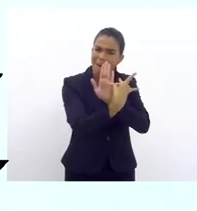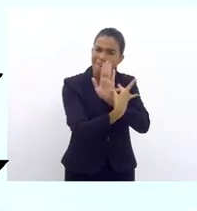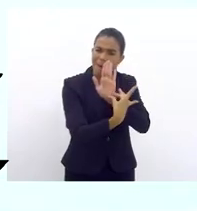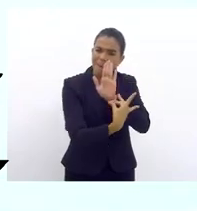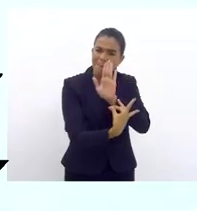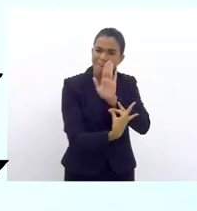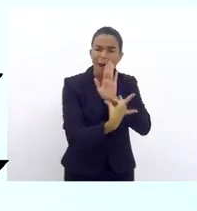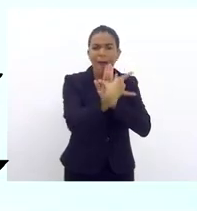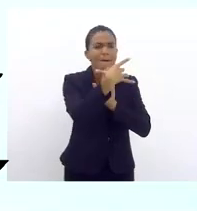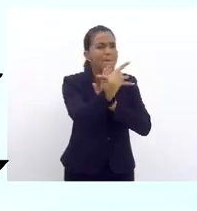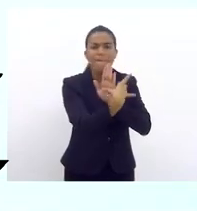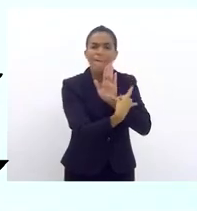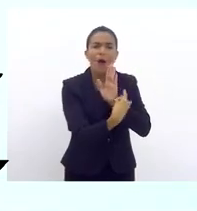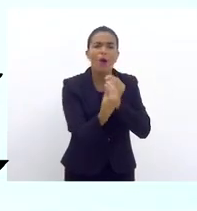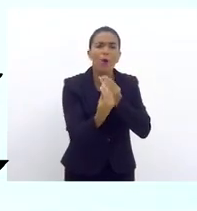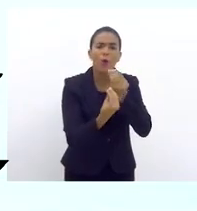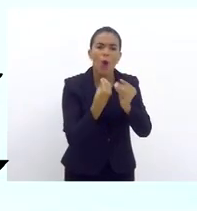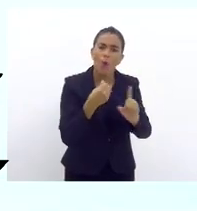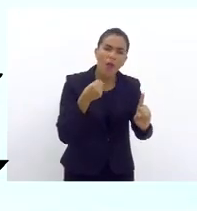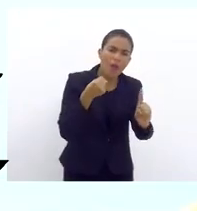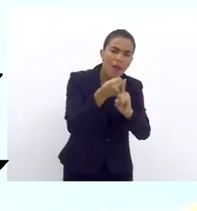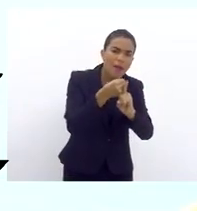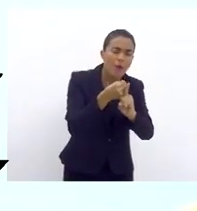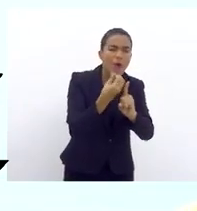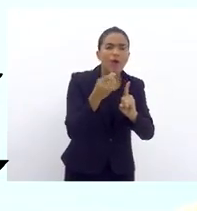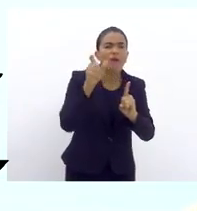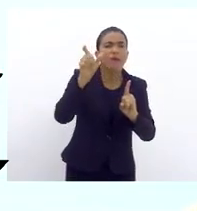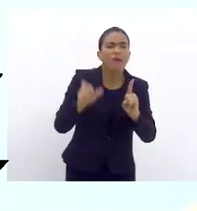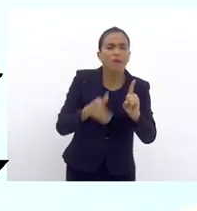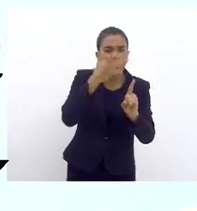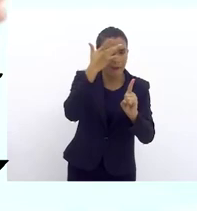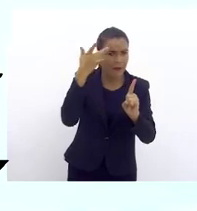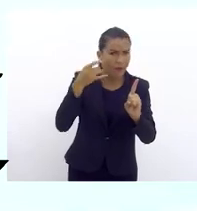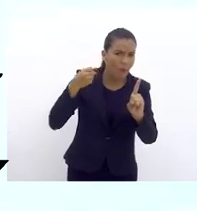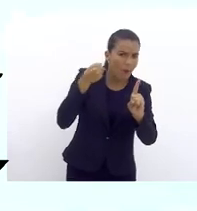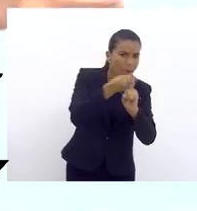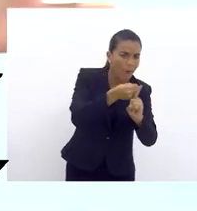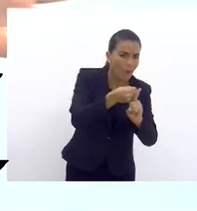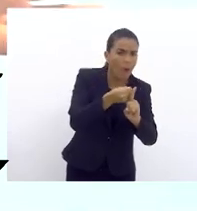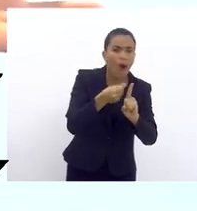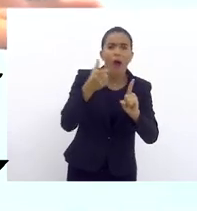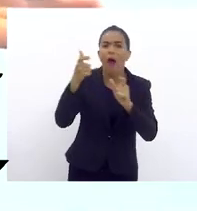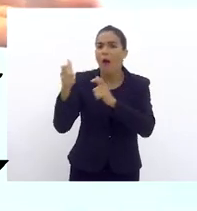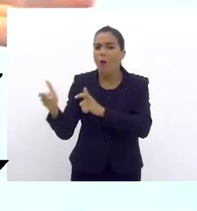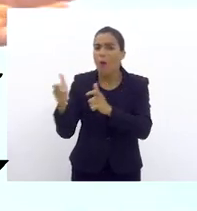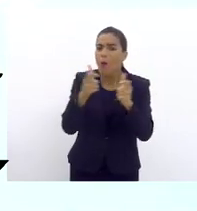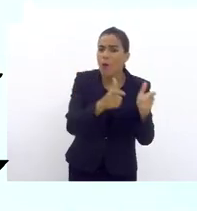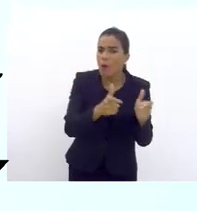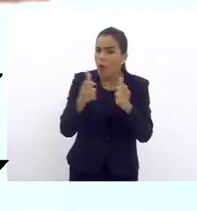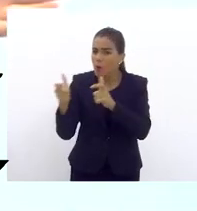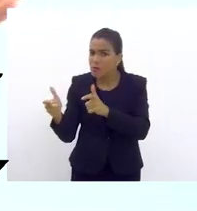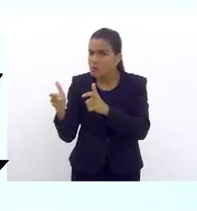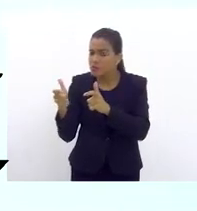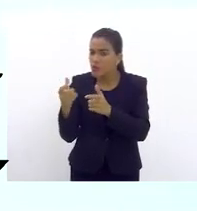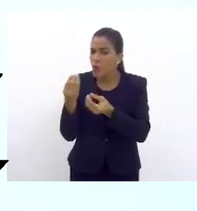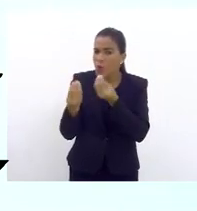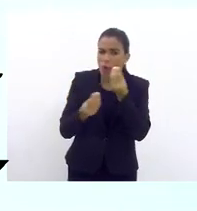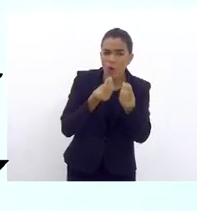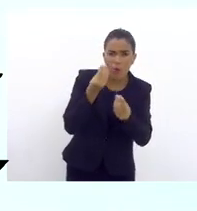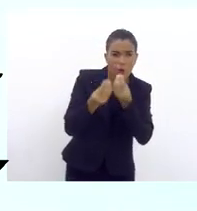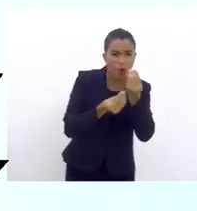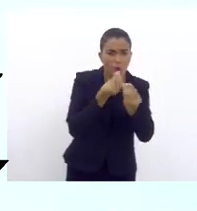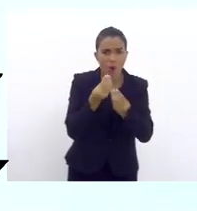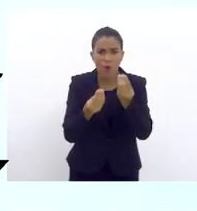é que são essas agressões Quem são os agressores os agredidos onde é que elas ocorrem de que forma ocorre